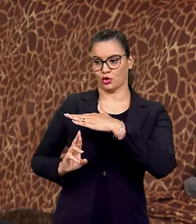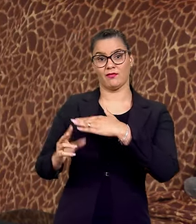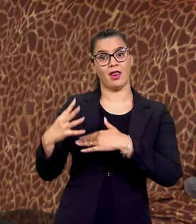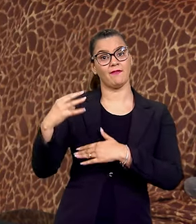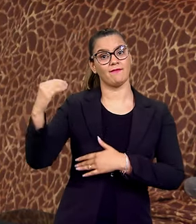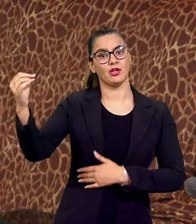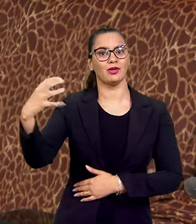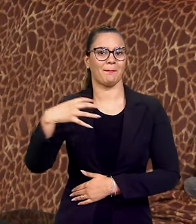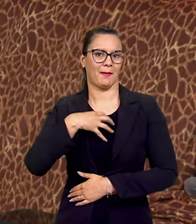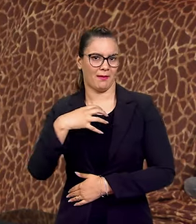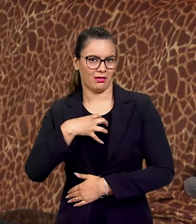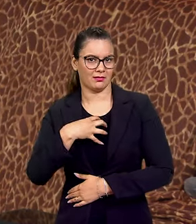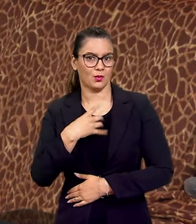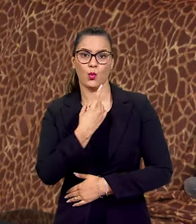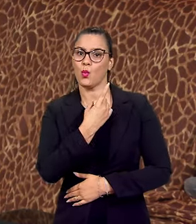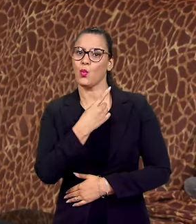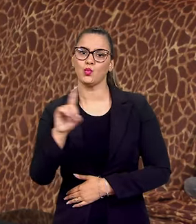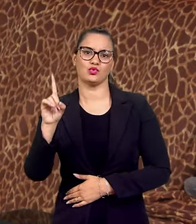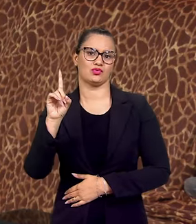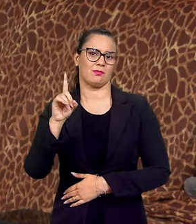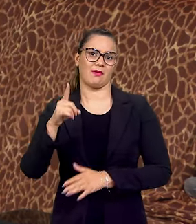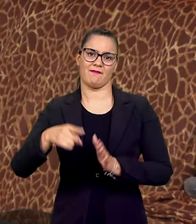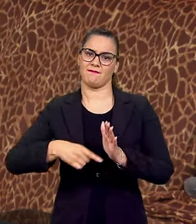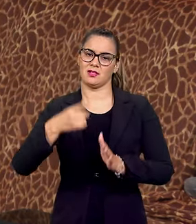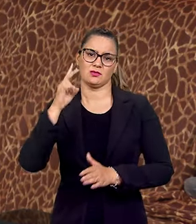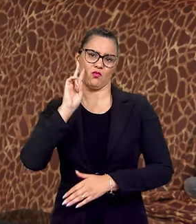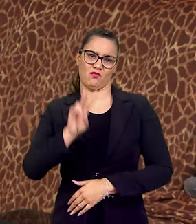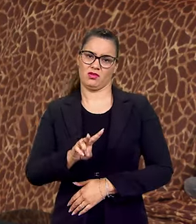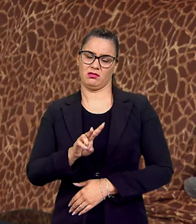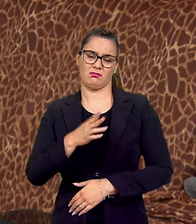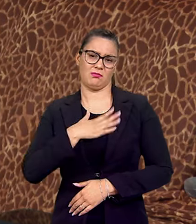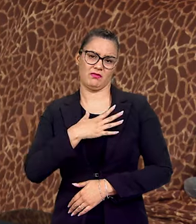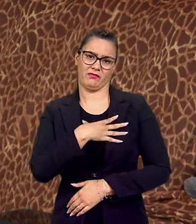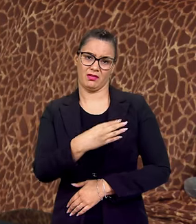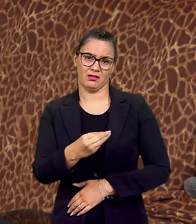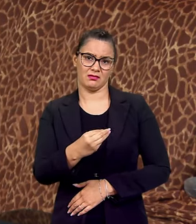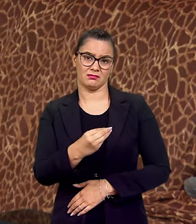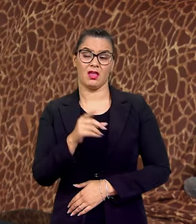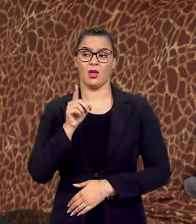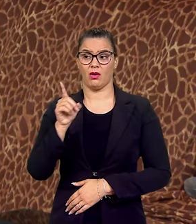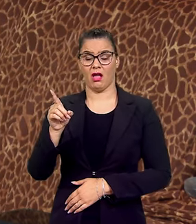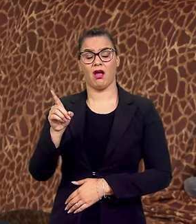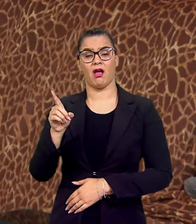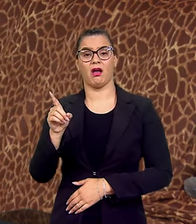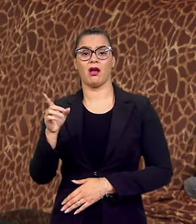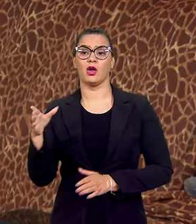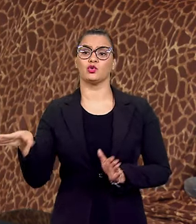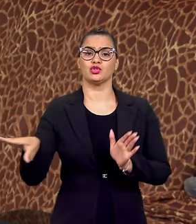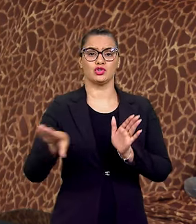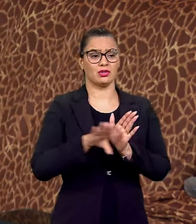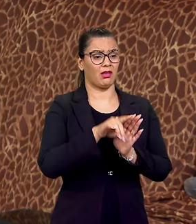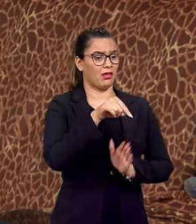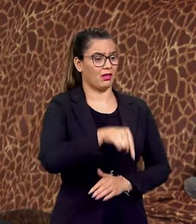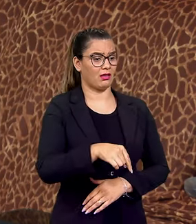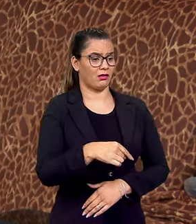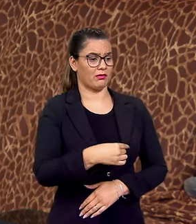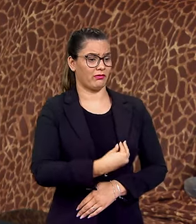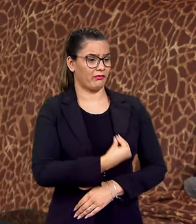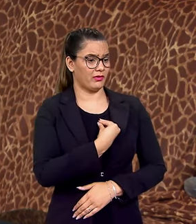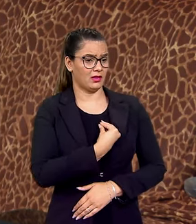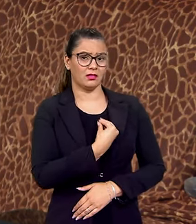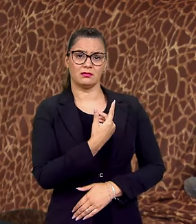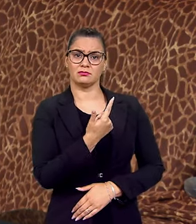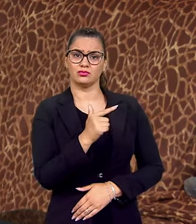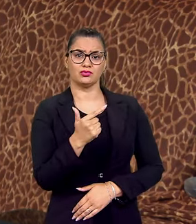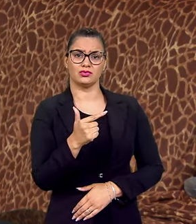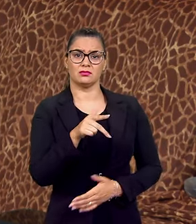Bahia. Aí foi a última vez que eu vi minha filha, não vi mais. Quando eu cheguei, quando eu estava lá, já vi a notícia, quando eu cheguei, minha filha já não